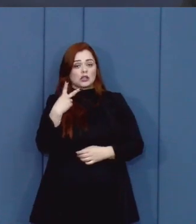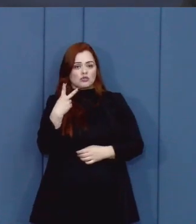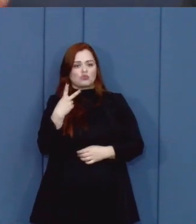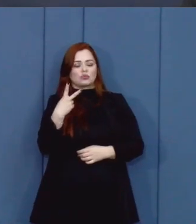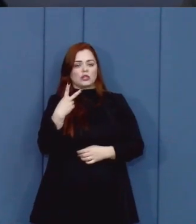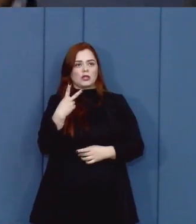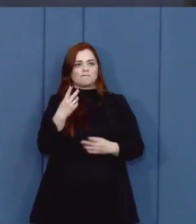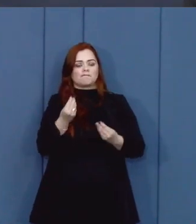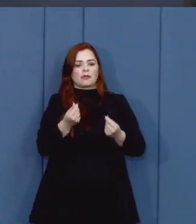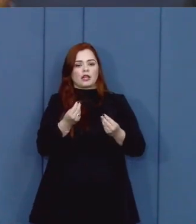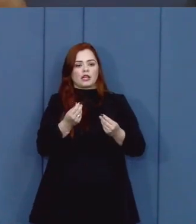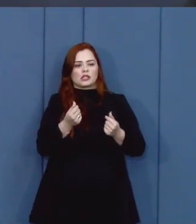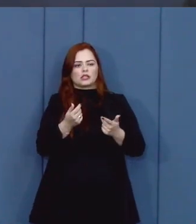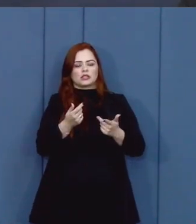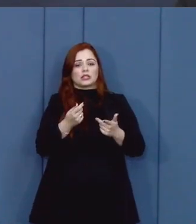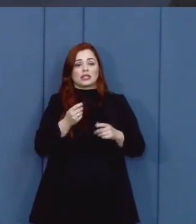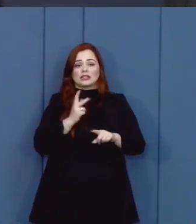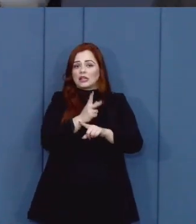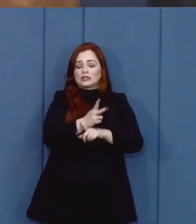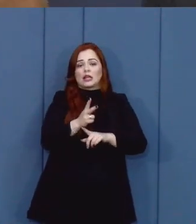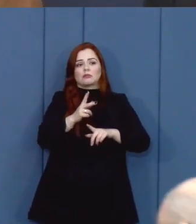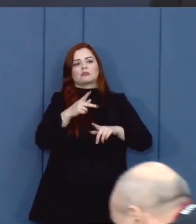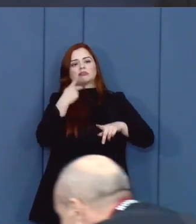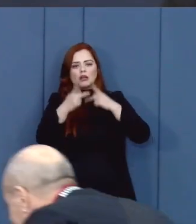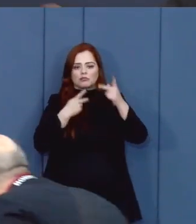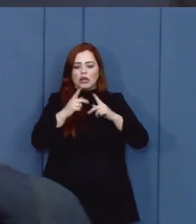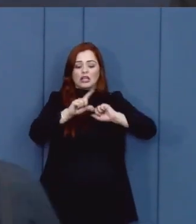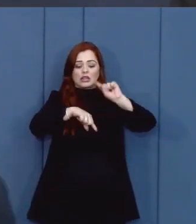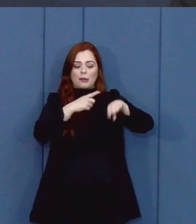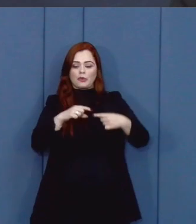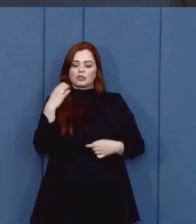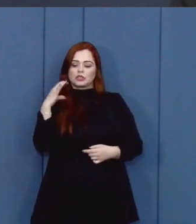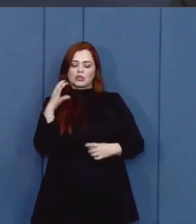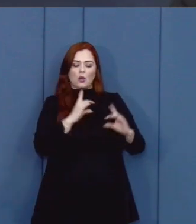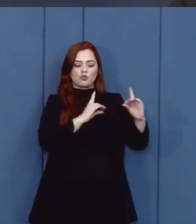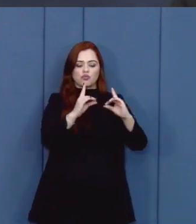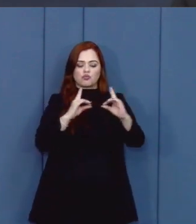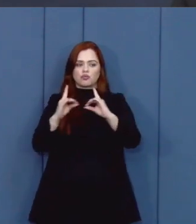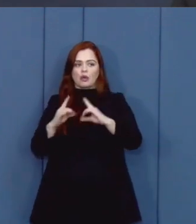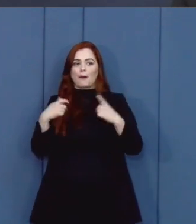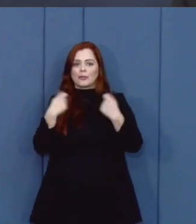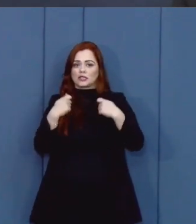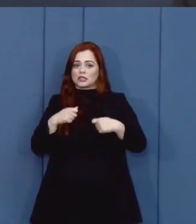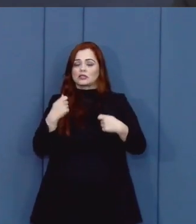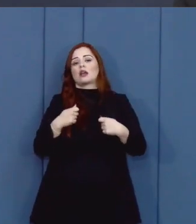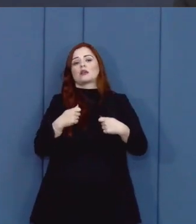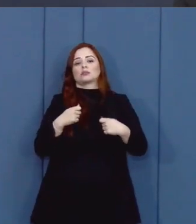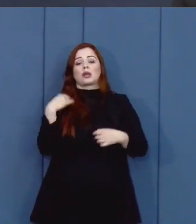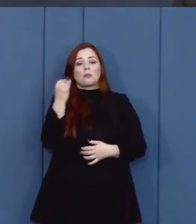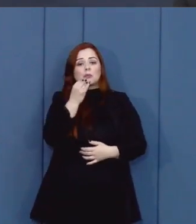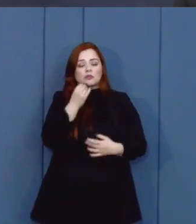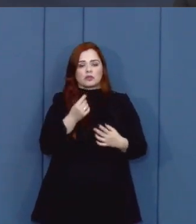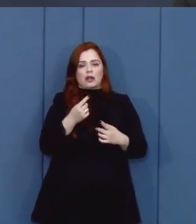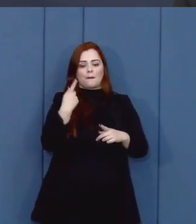foi o segundo término mais frequentemente dito, depois da ciência, multilateralismo. Temos que aproveitar o multilateralismo